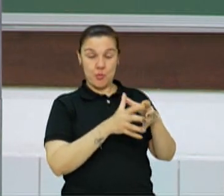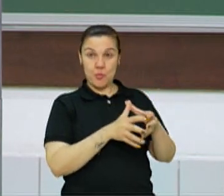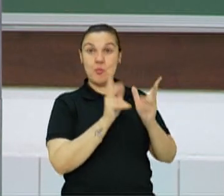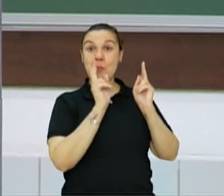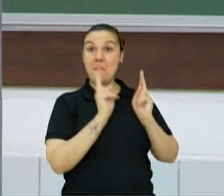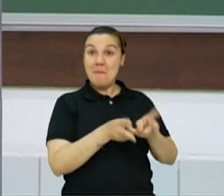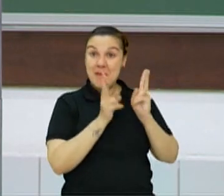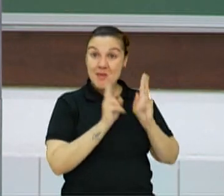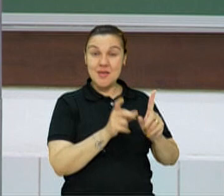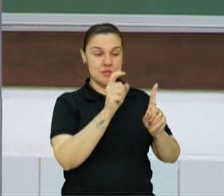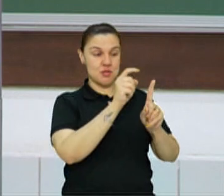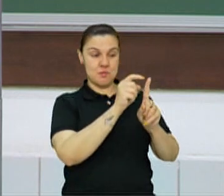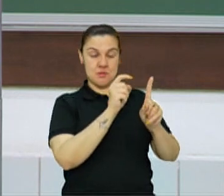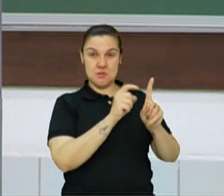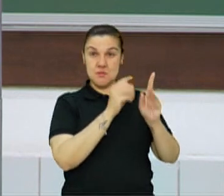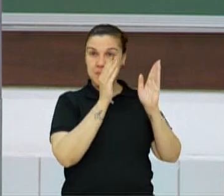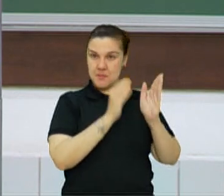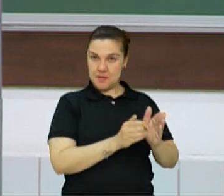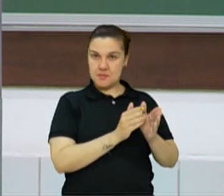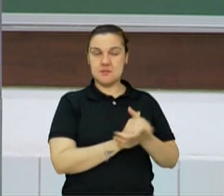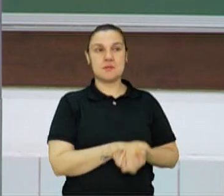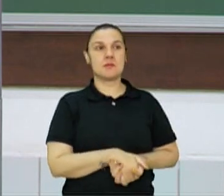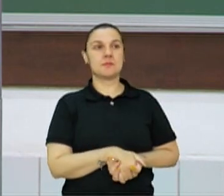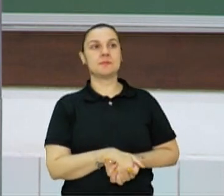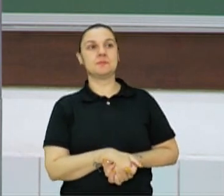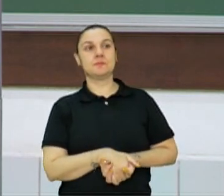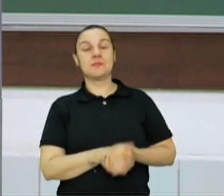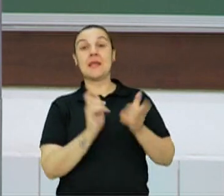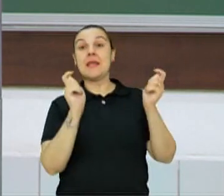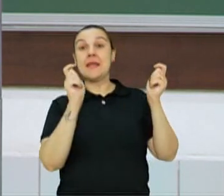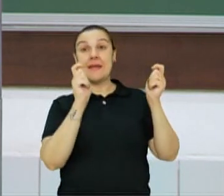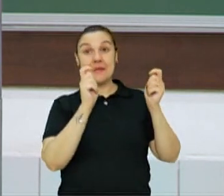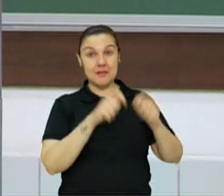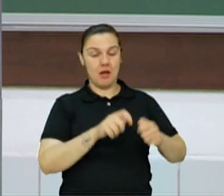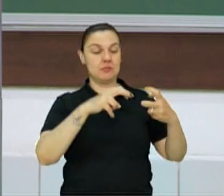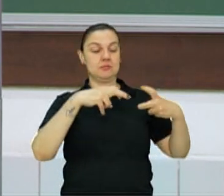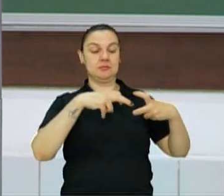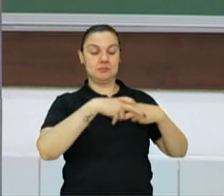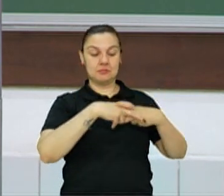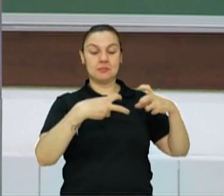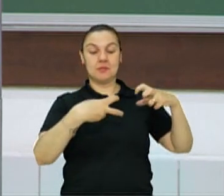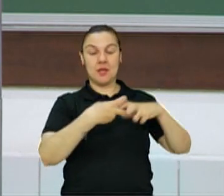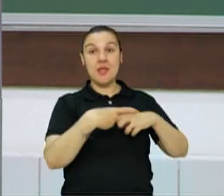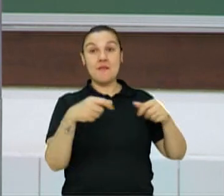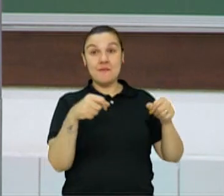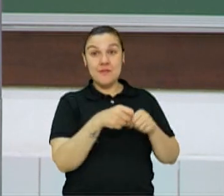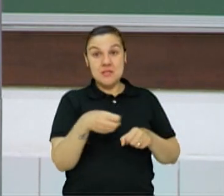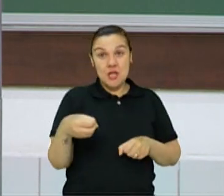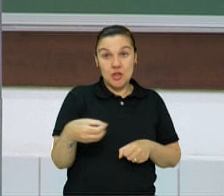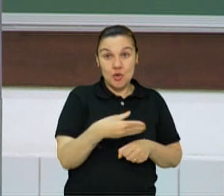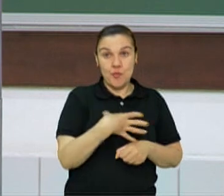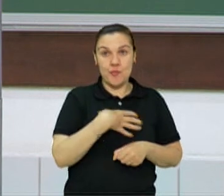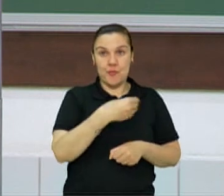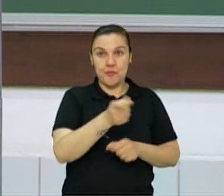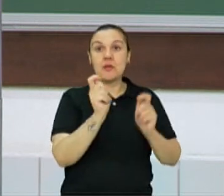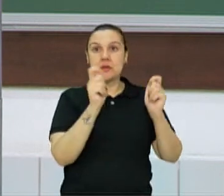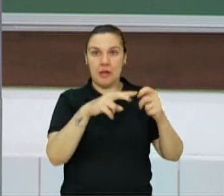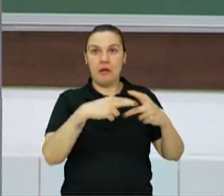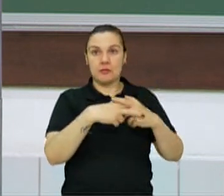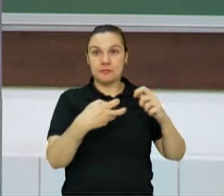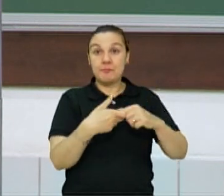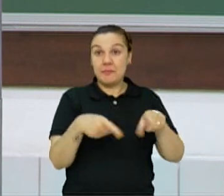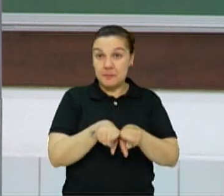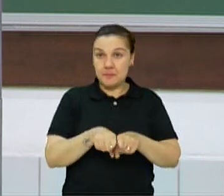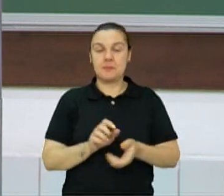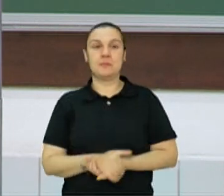por seres da mesma espécie, capazes de se reproduzir e gerar descendentes férteis,